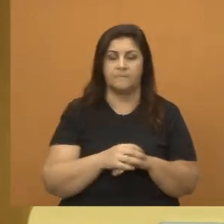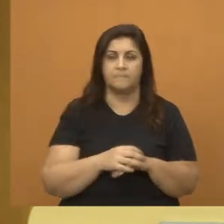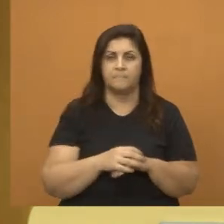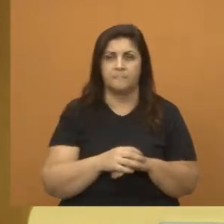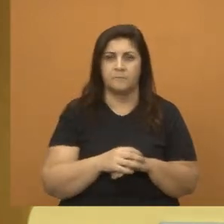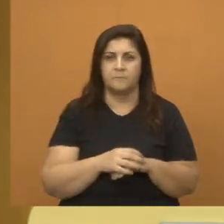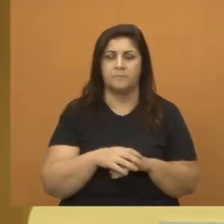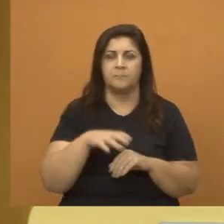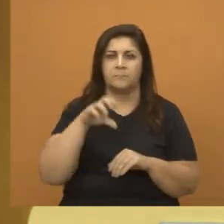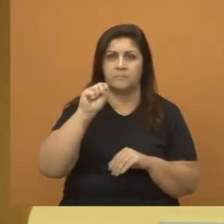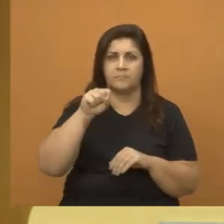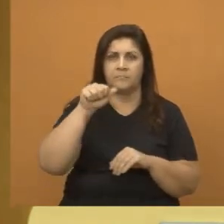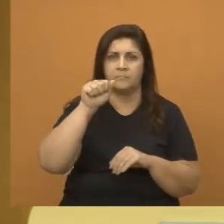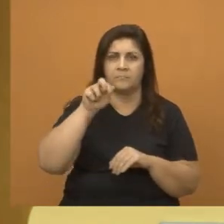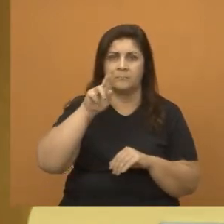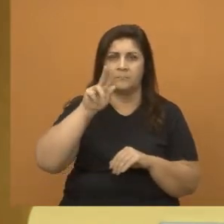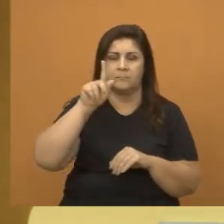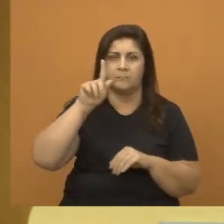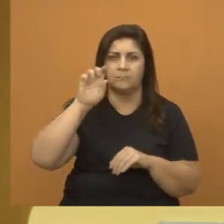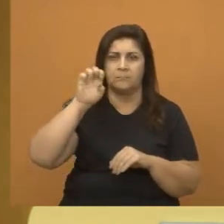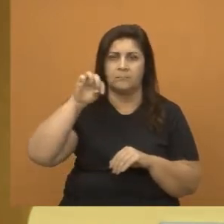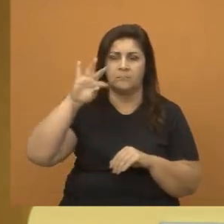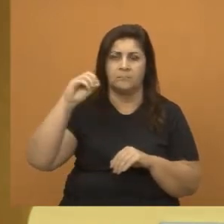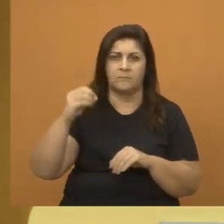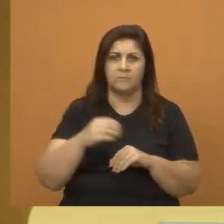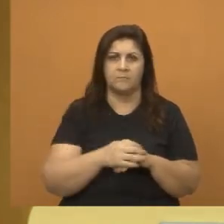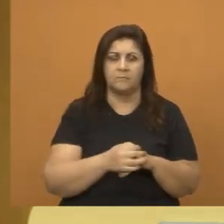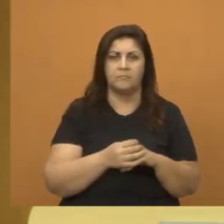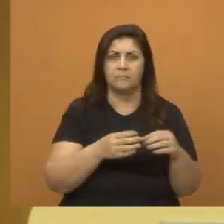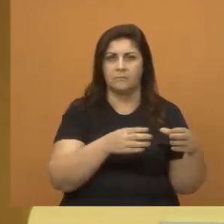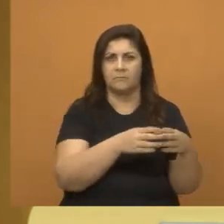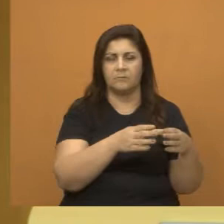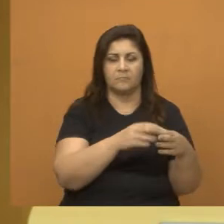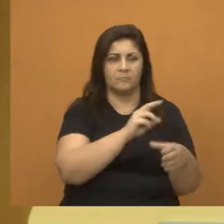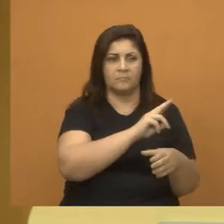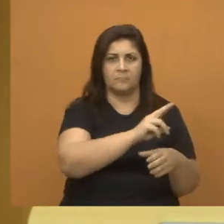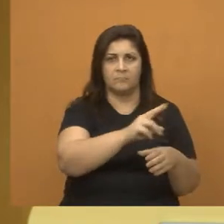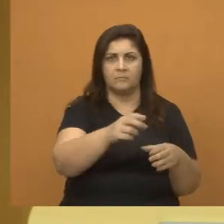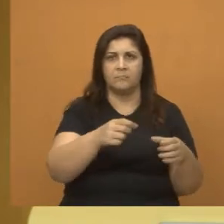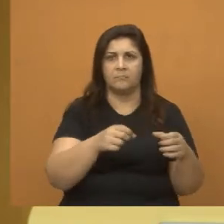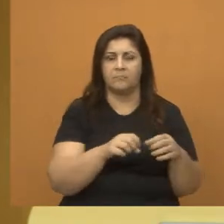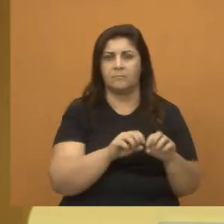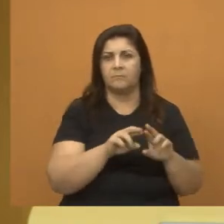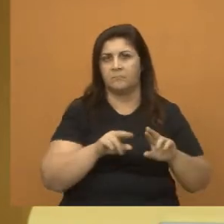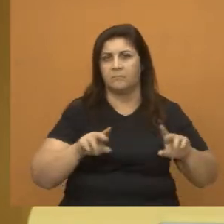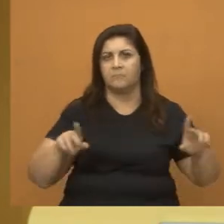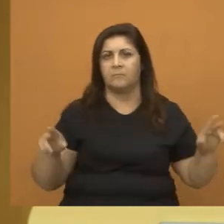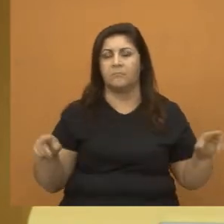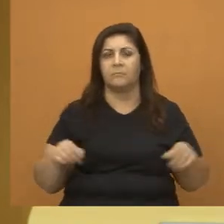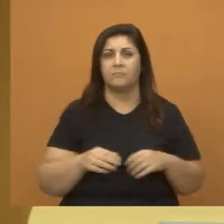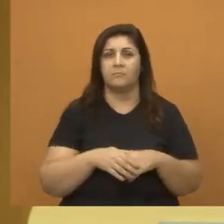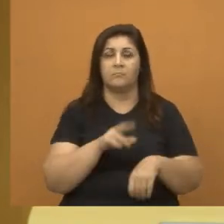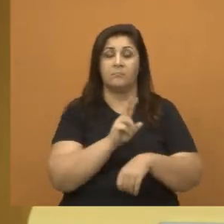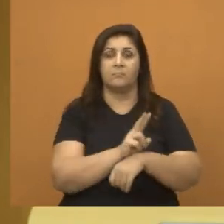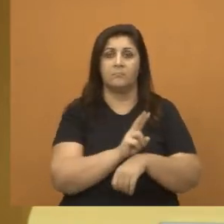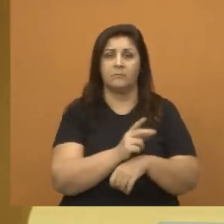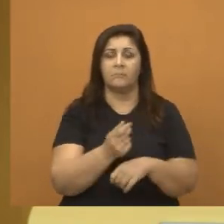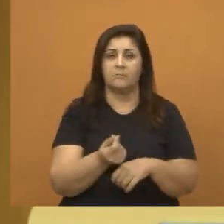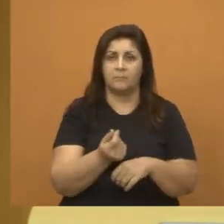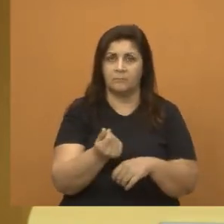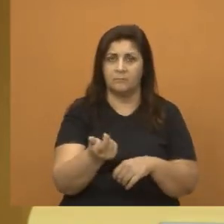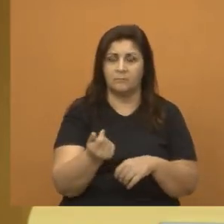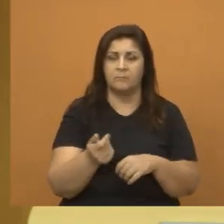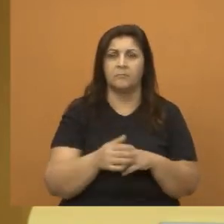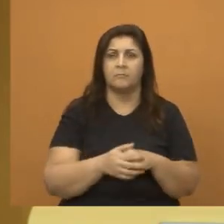sargento do pelotão de reconhecimento do 6º bil 2002 sargento encarregado das finanças da companhia do comando